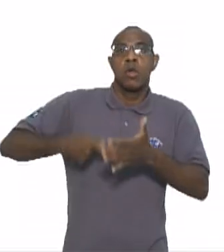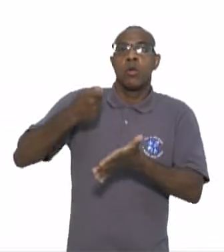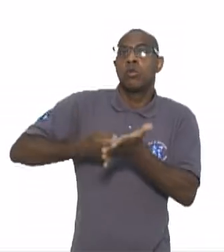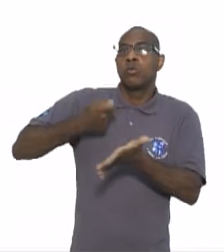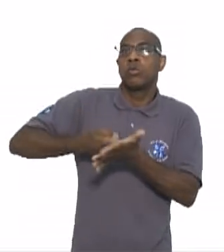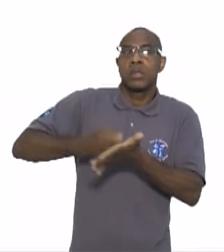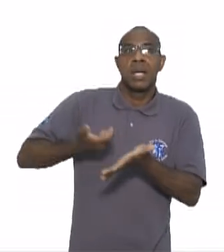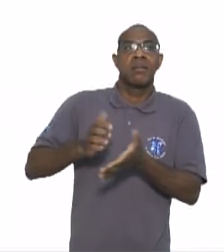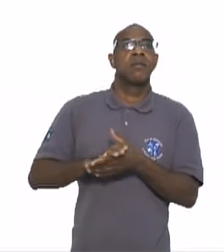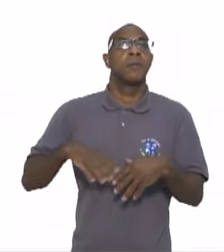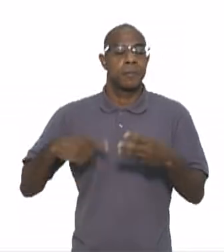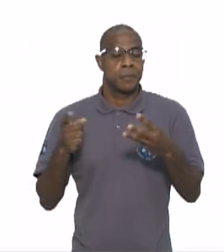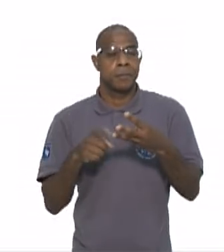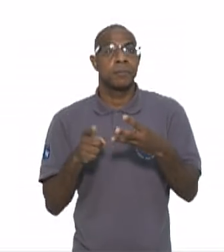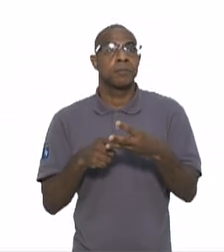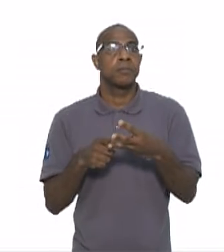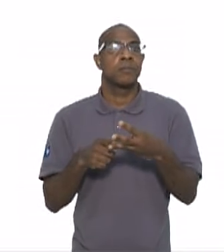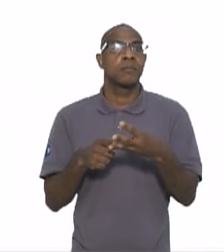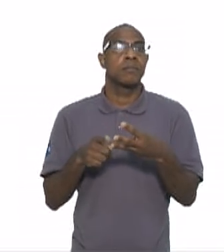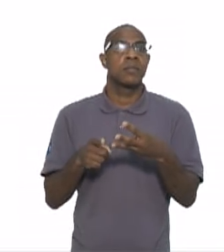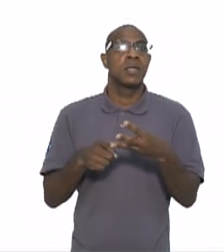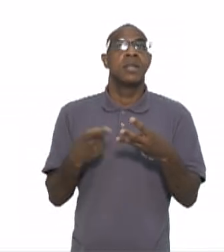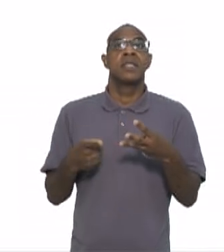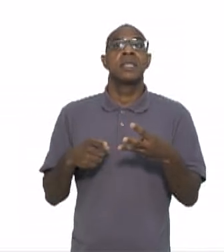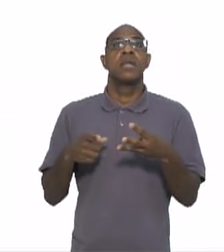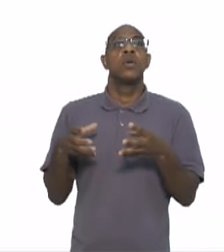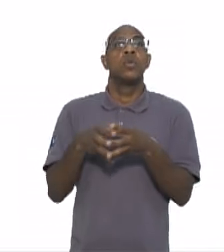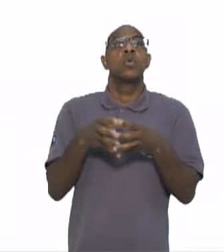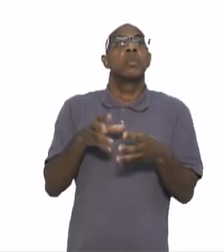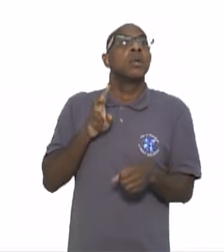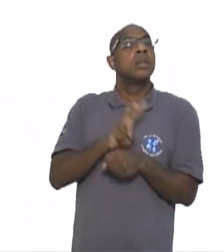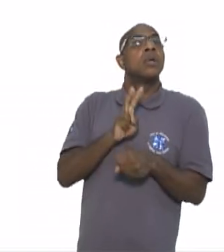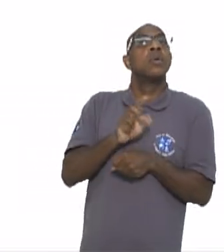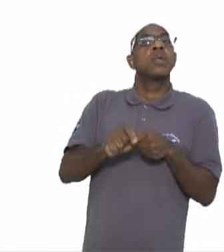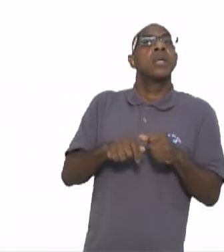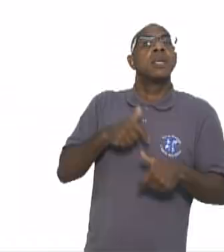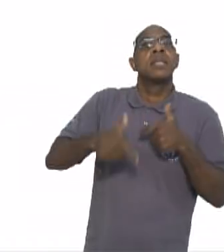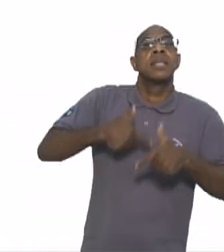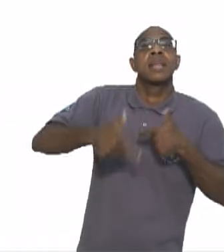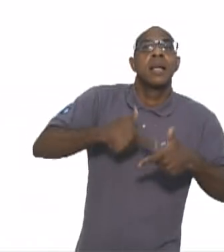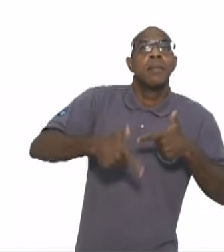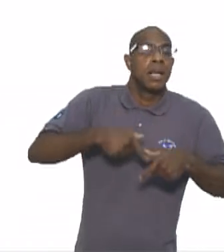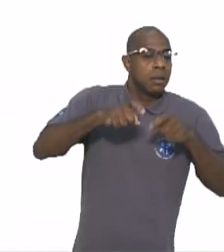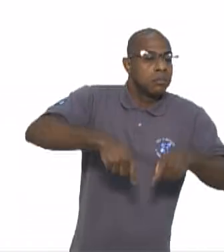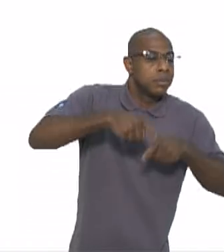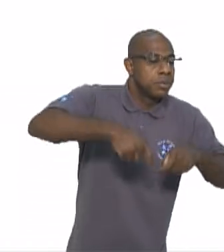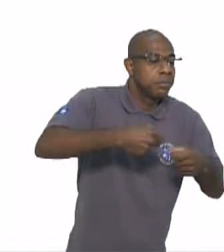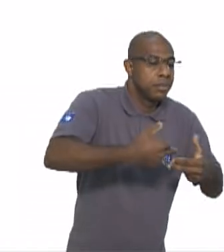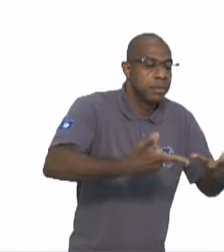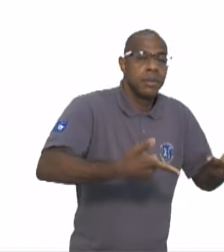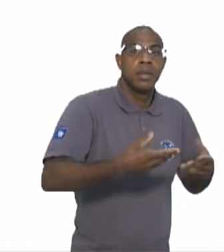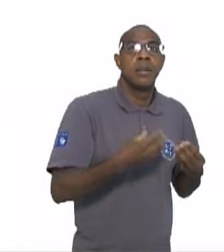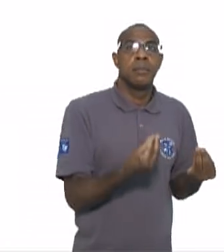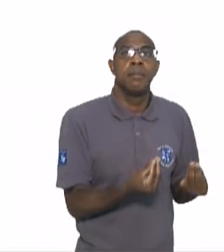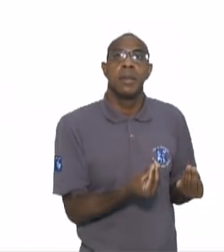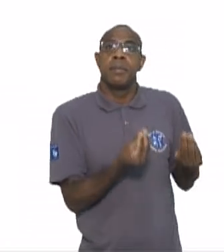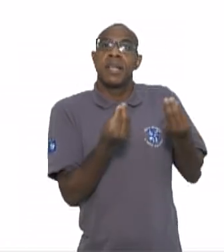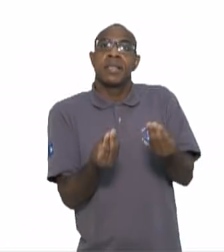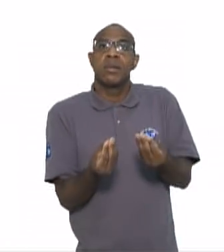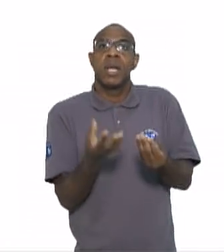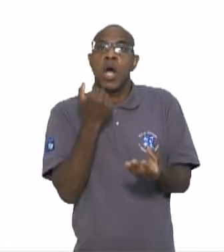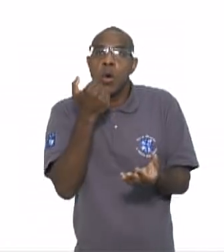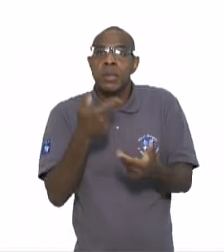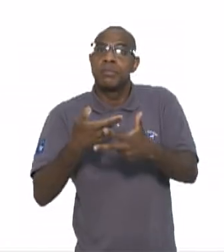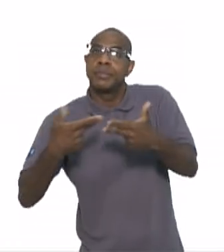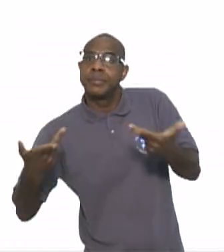os laboratores, né, da labuta, do trabalho, com a função social de trabalhar para dar o sustento para os outros dois grupos.